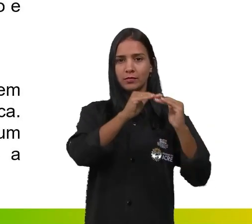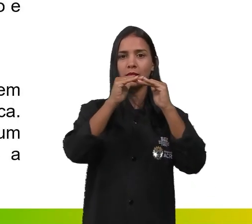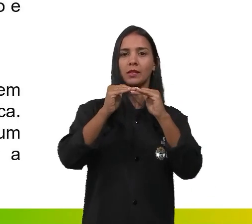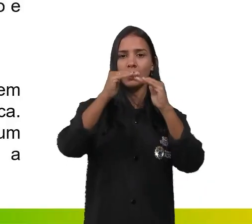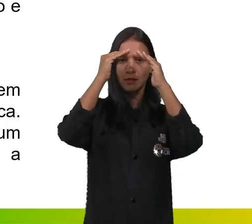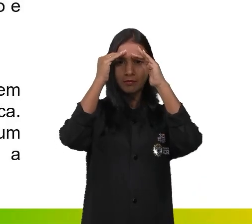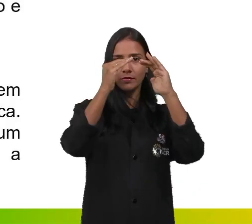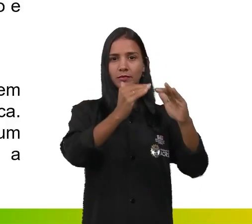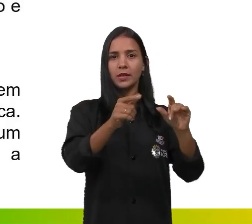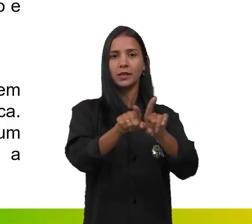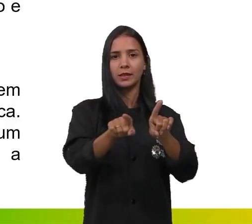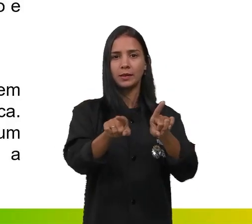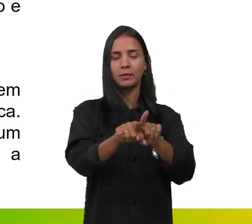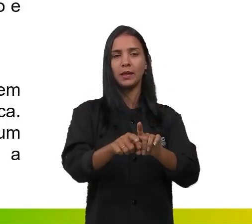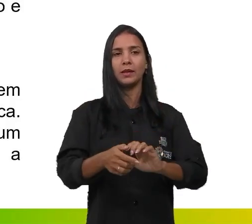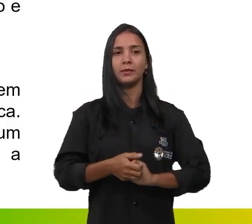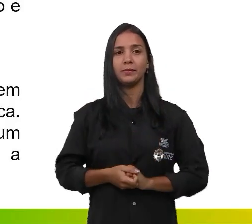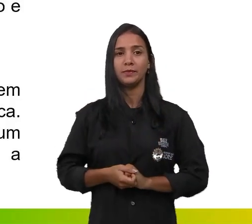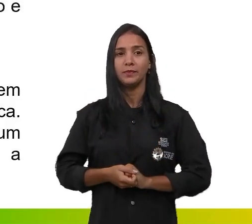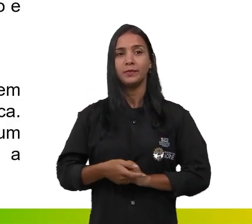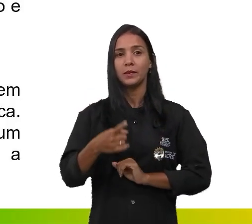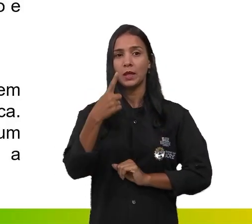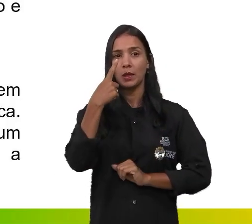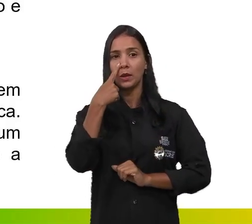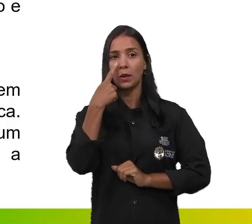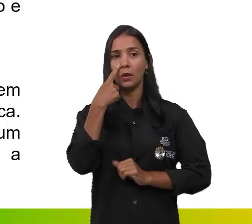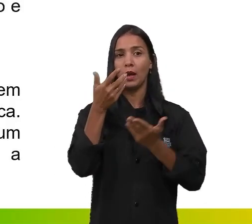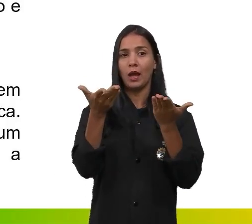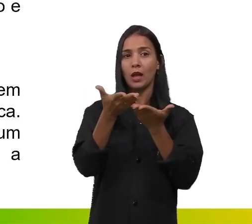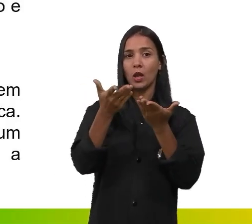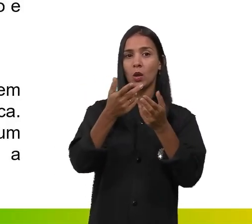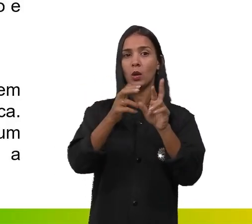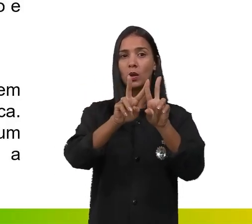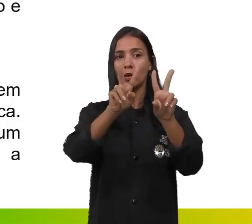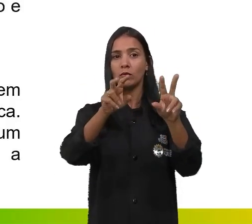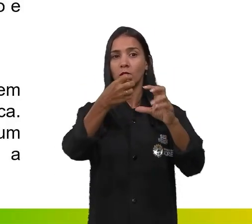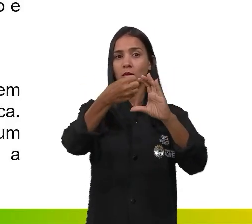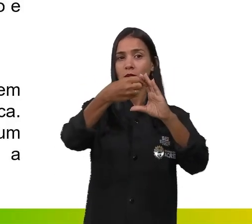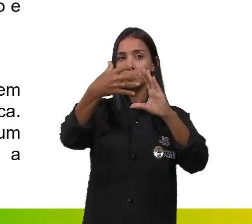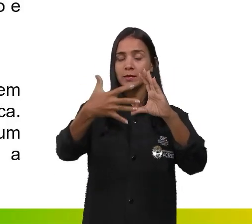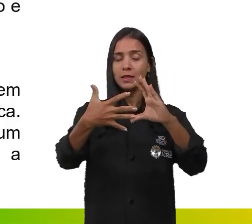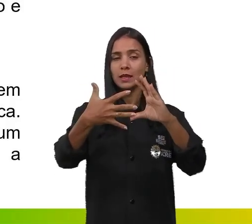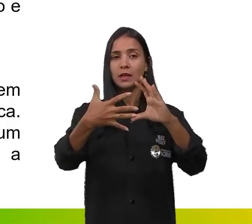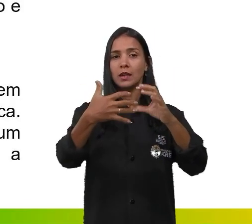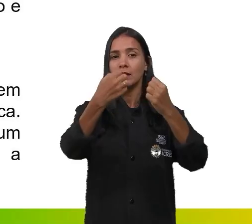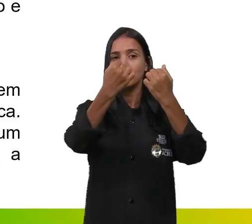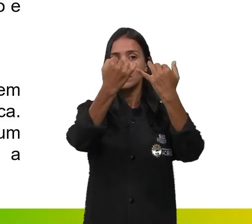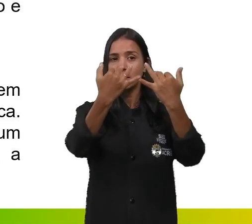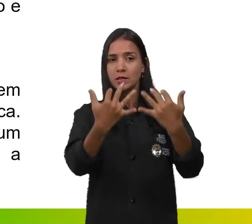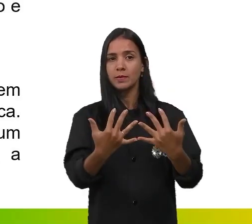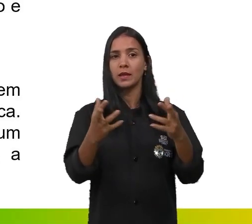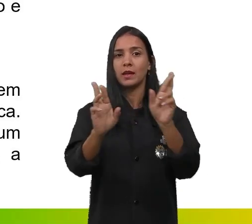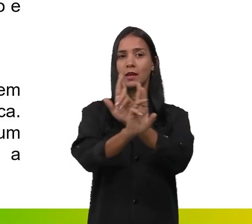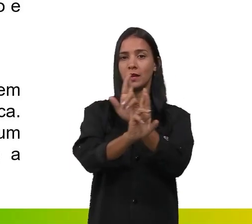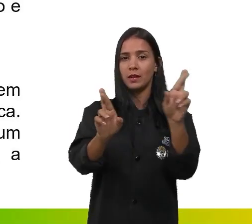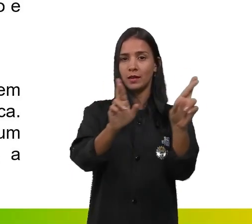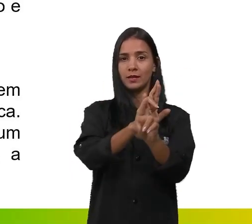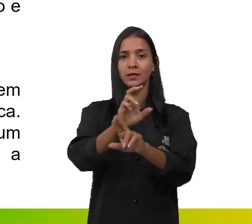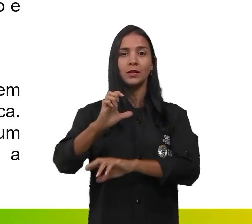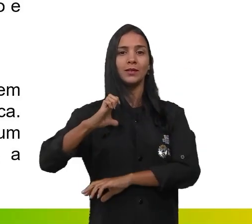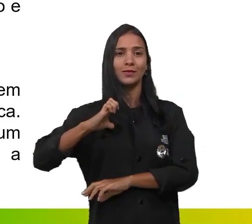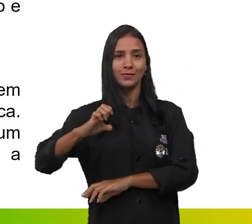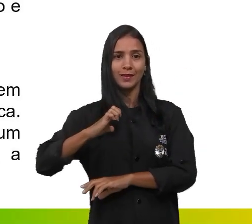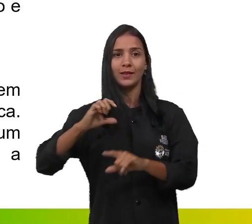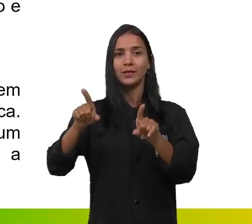então, vamos tratar agora da relação com a ética e a construção da identidade